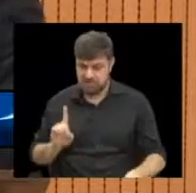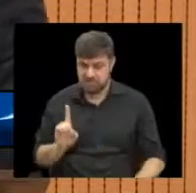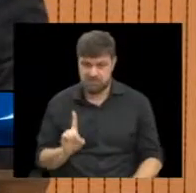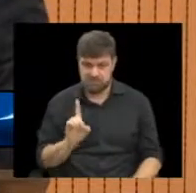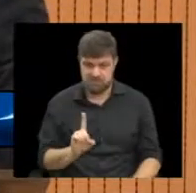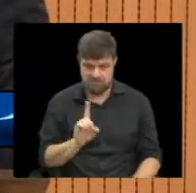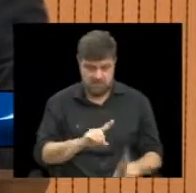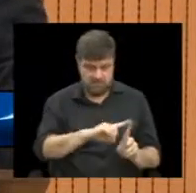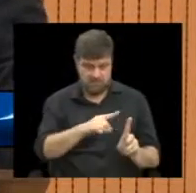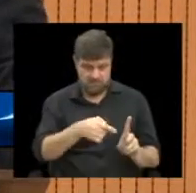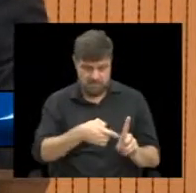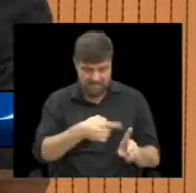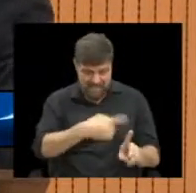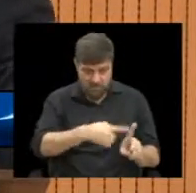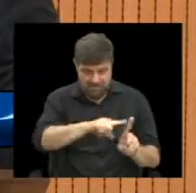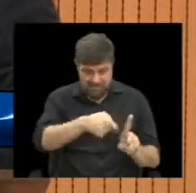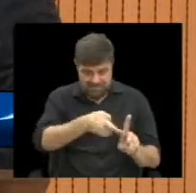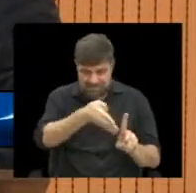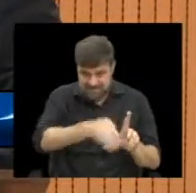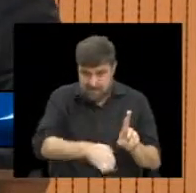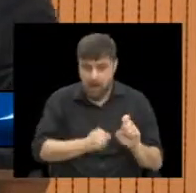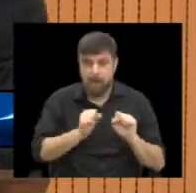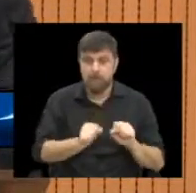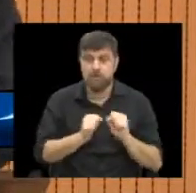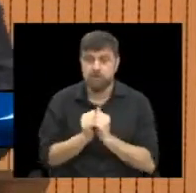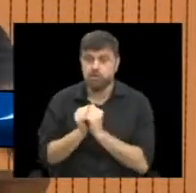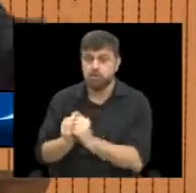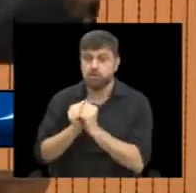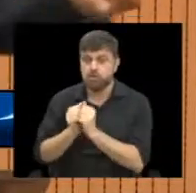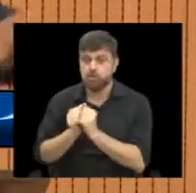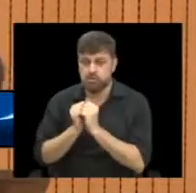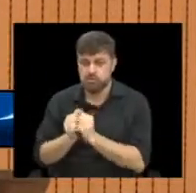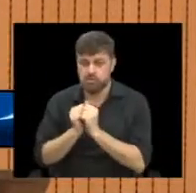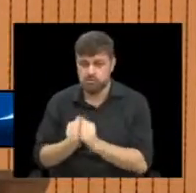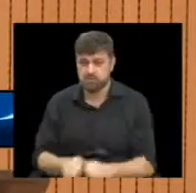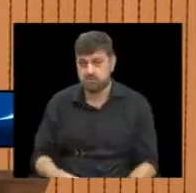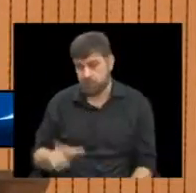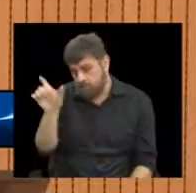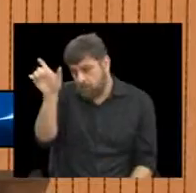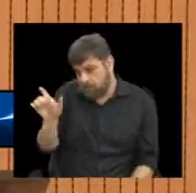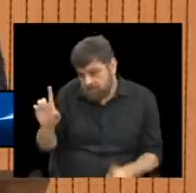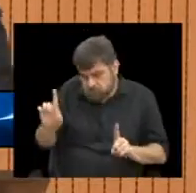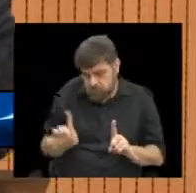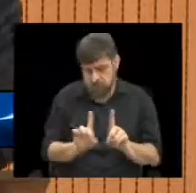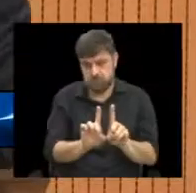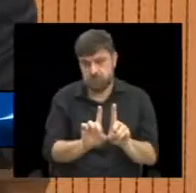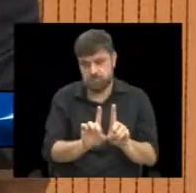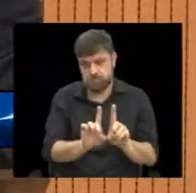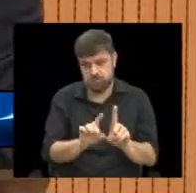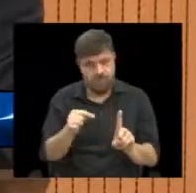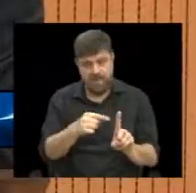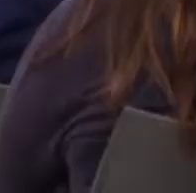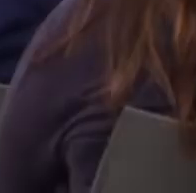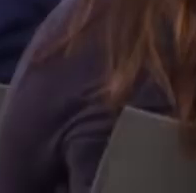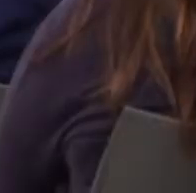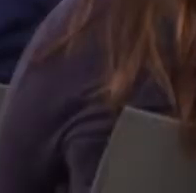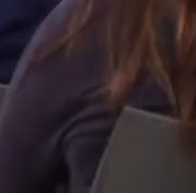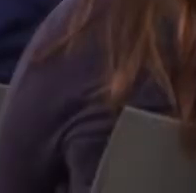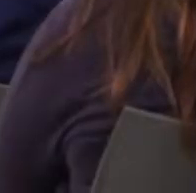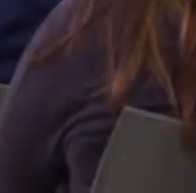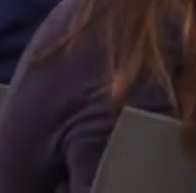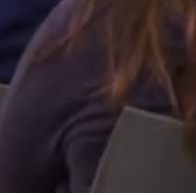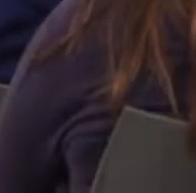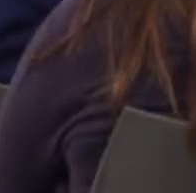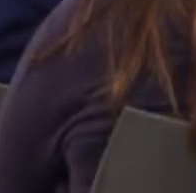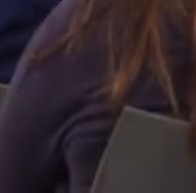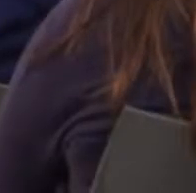do plenário em reunião ordinária para defender os direitos das grávidas quando procuram um hospital para dar à luz. Só a